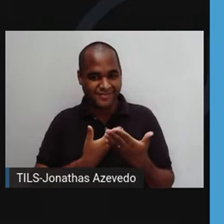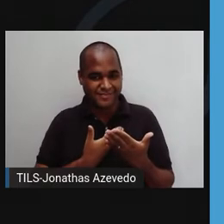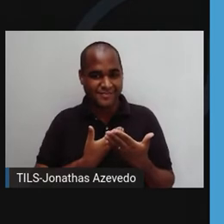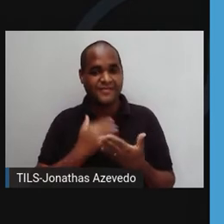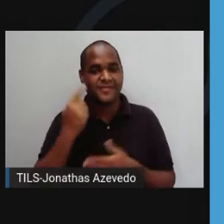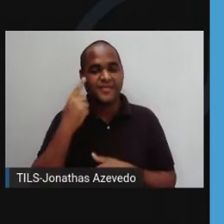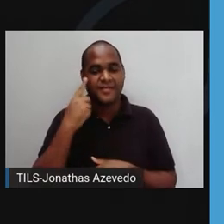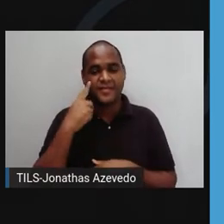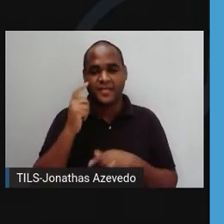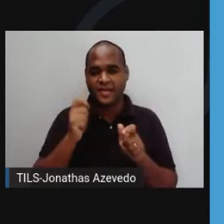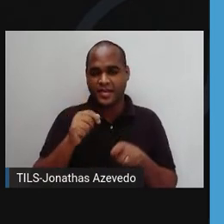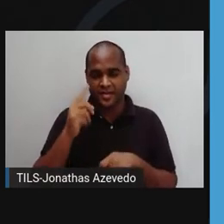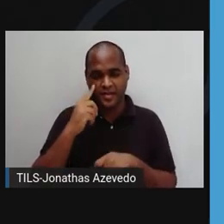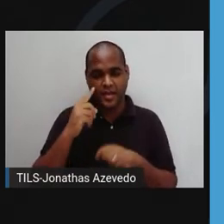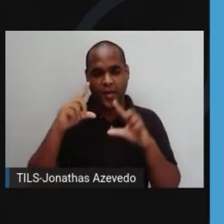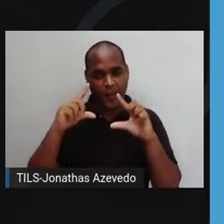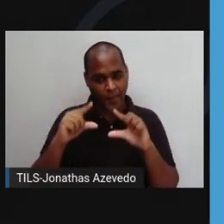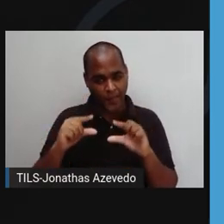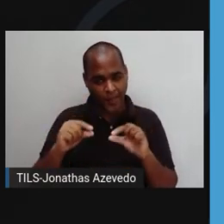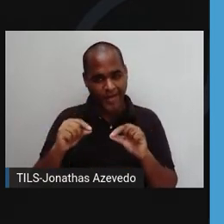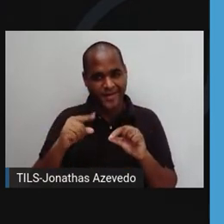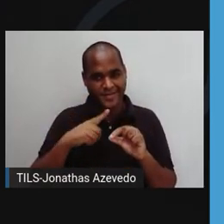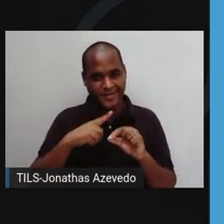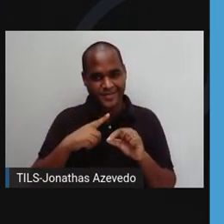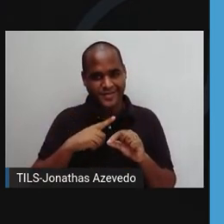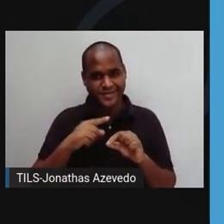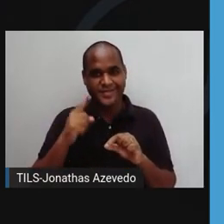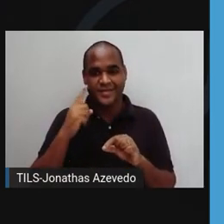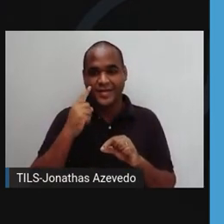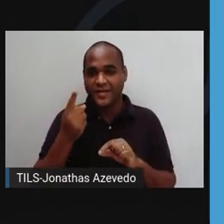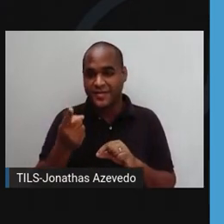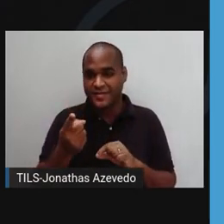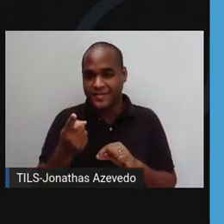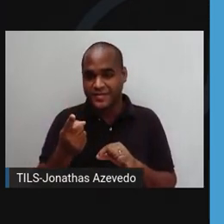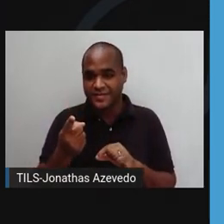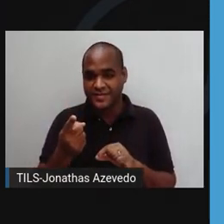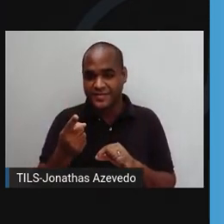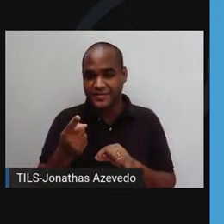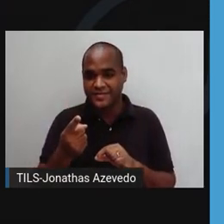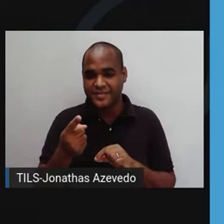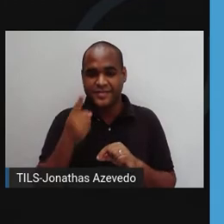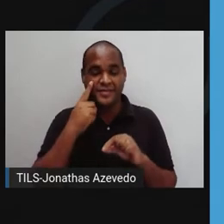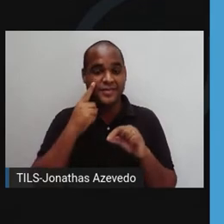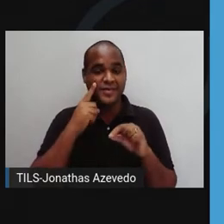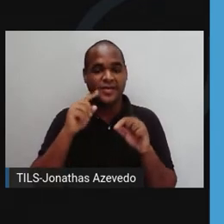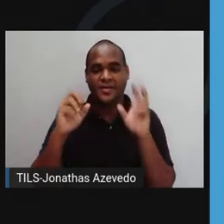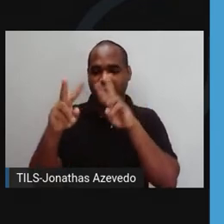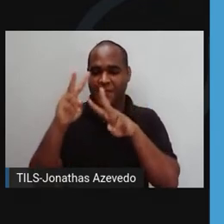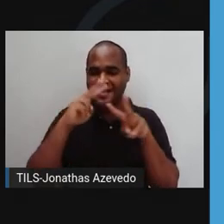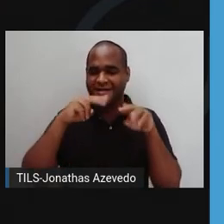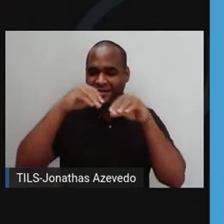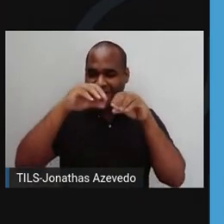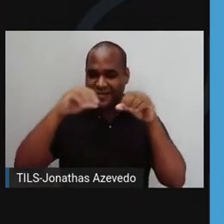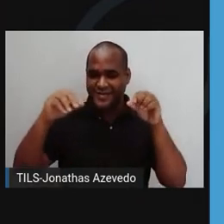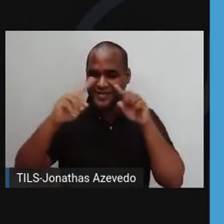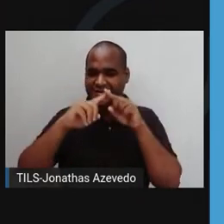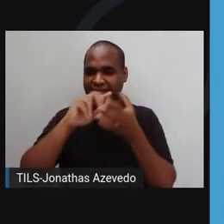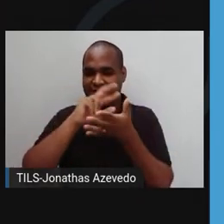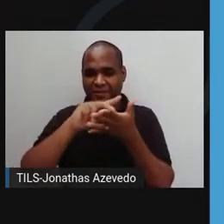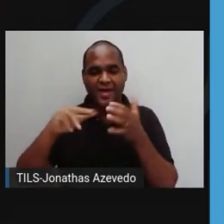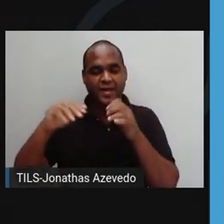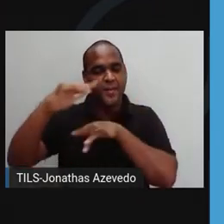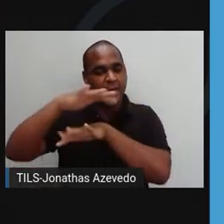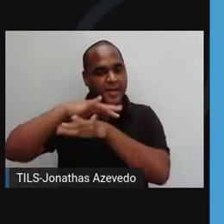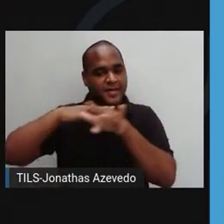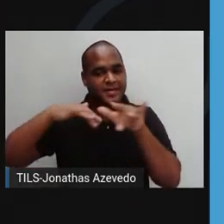Me lembre de não encolher assim logo após o almoço. Lá vamos nós. Agora você pode ver a poeira, partículas e germes flutuando por